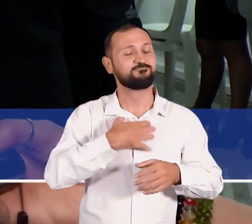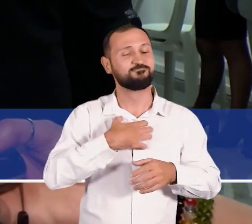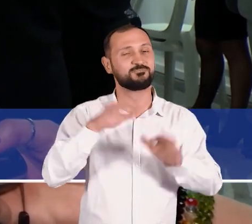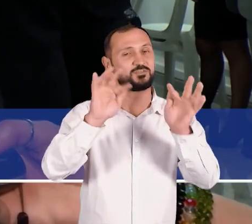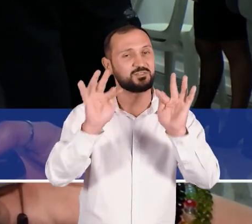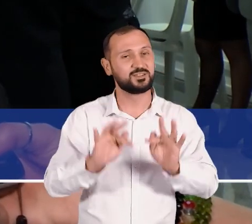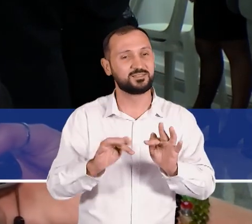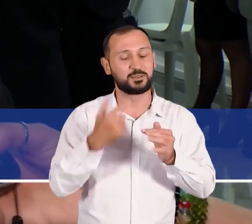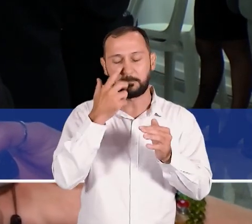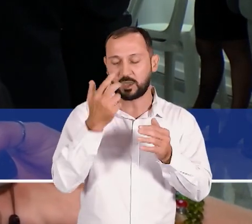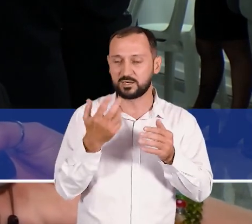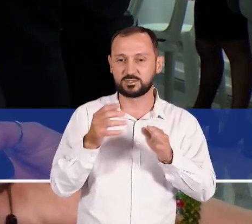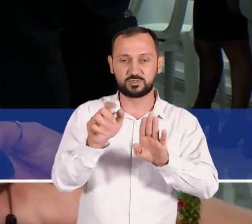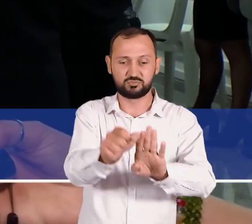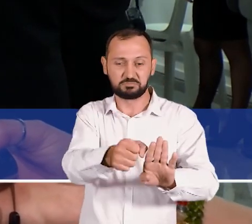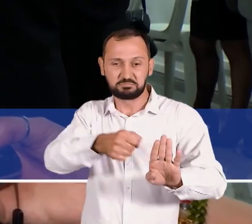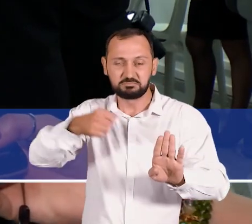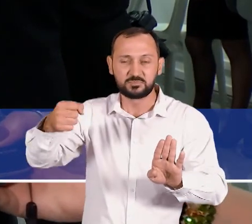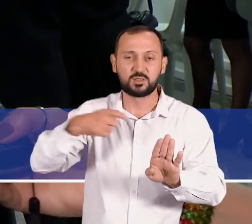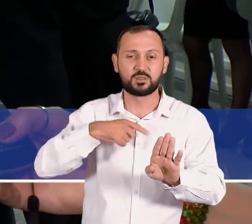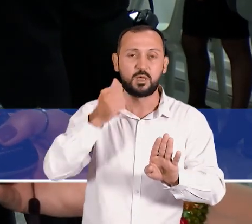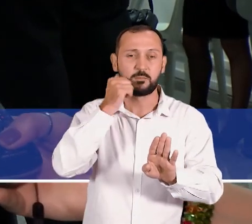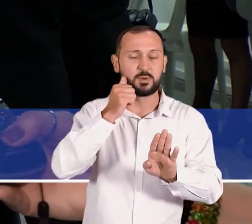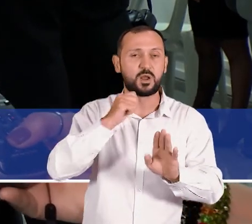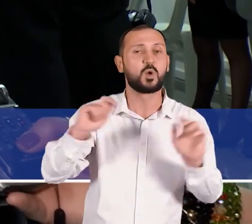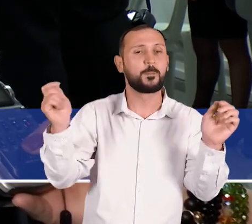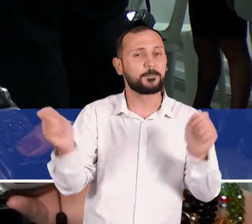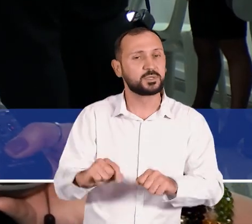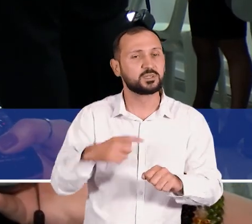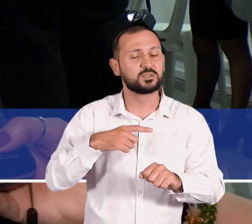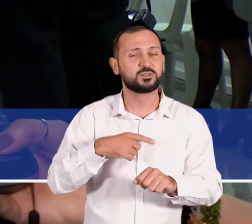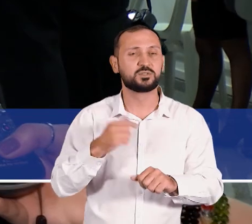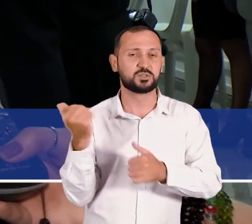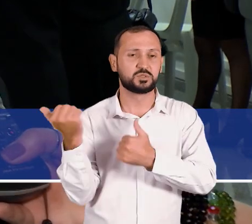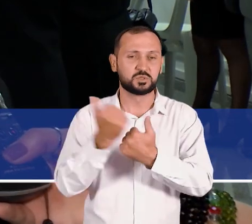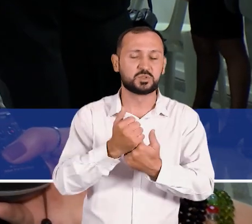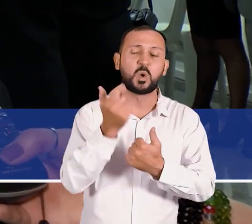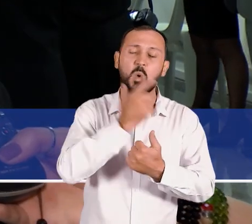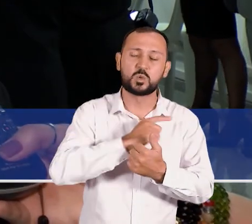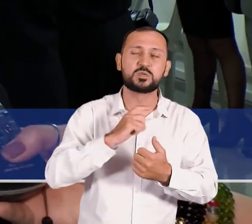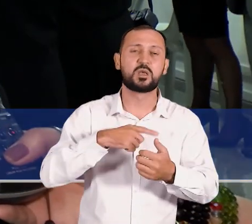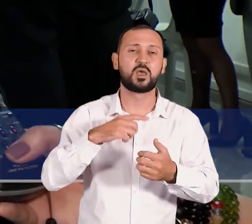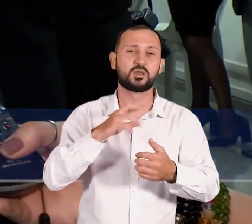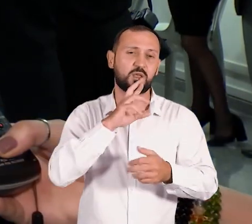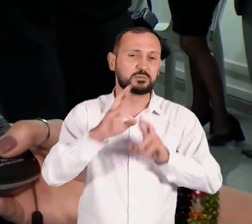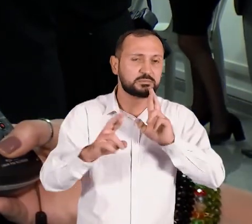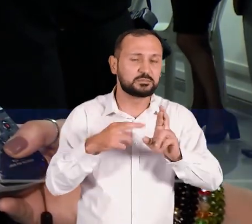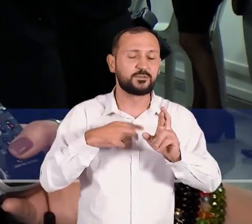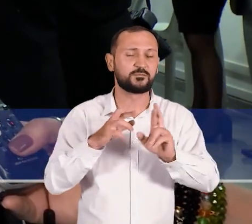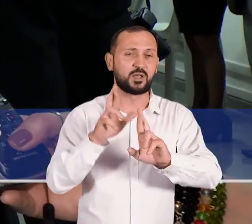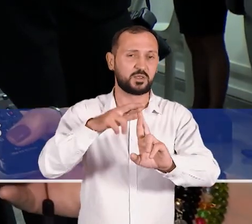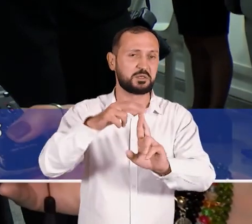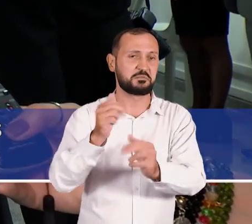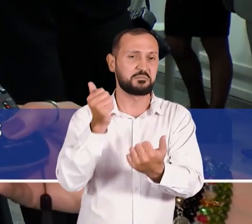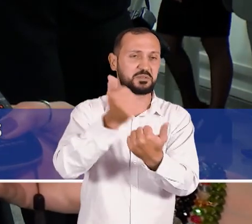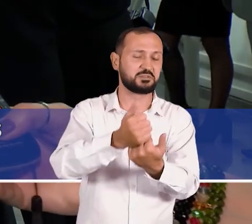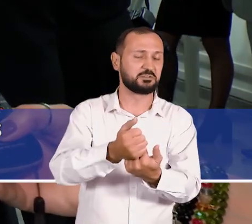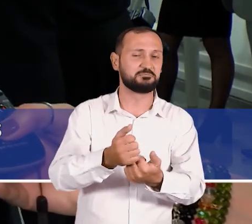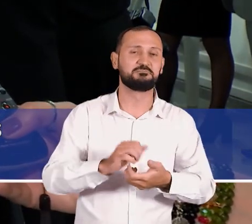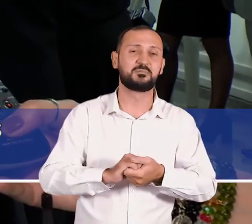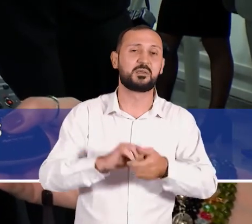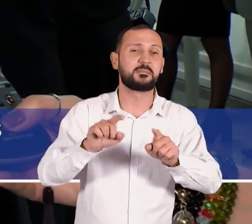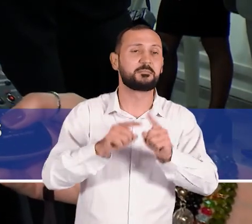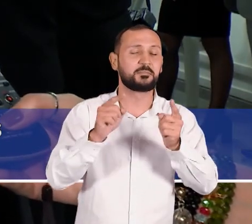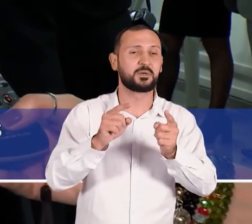muito felizes. Falei, bom, abrimos uma porta, temos uma mulher competente, que vai dar conta do recado e vai nos representar